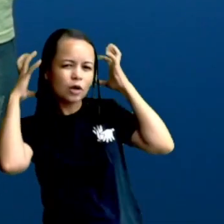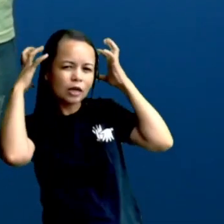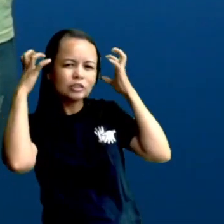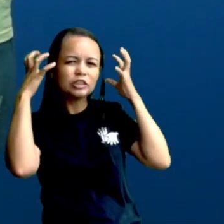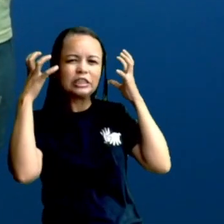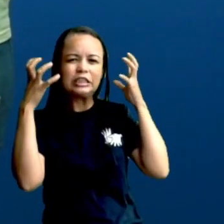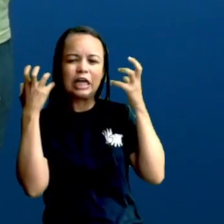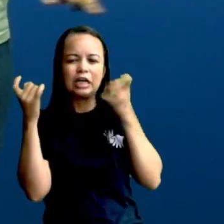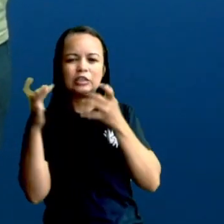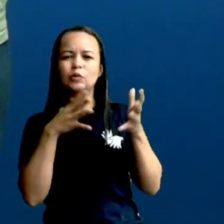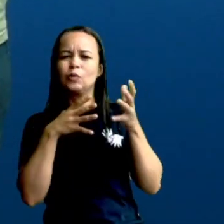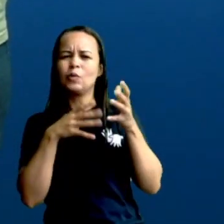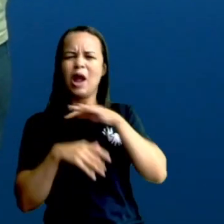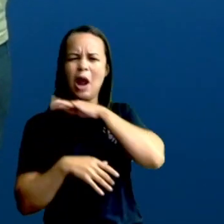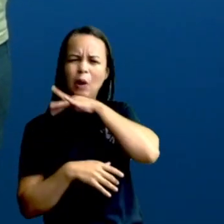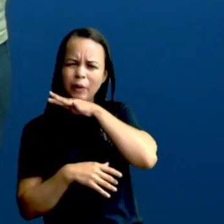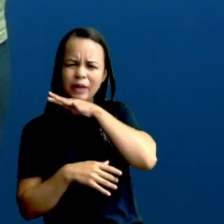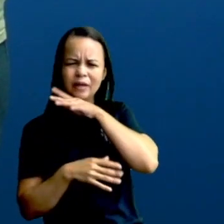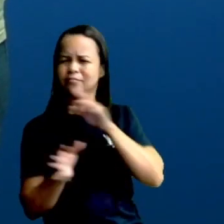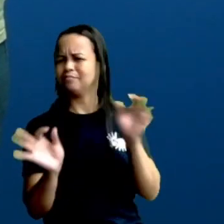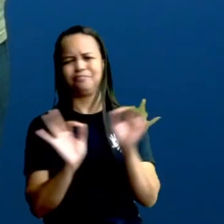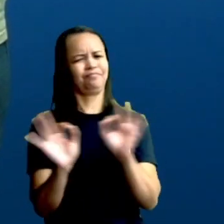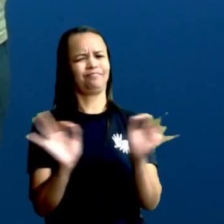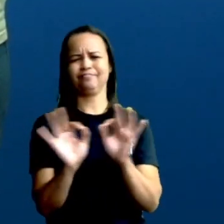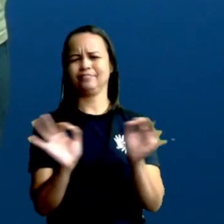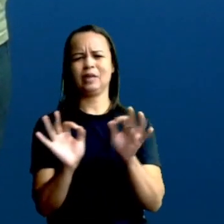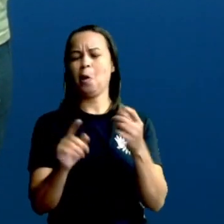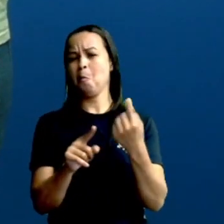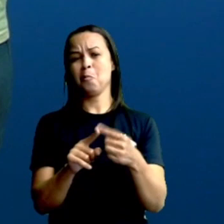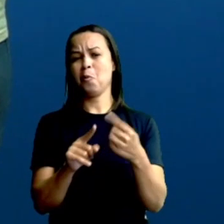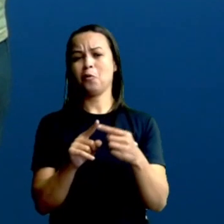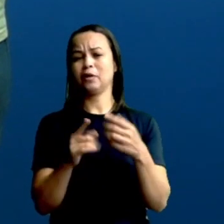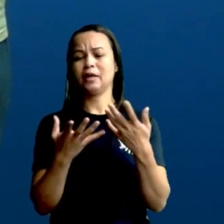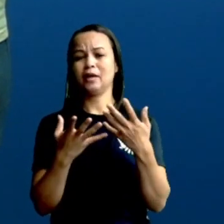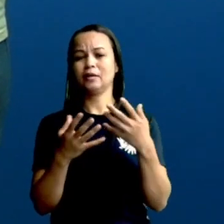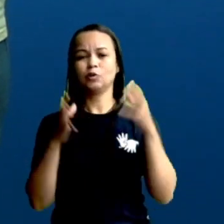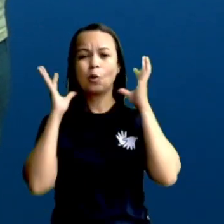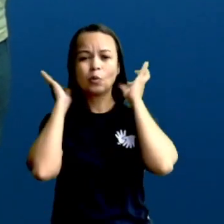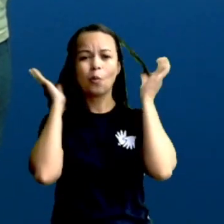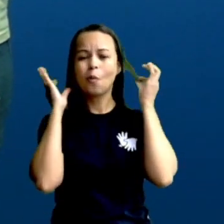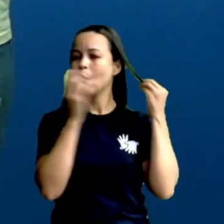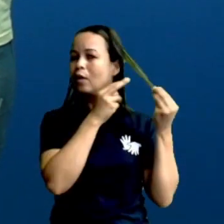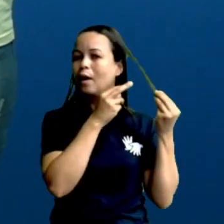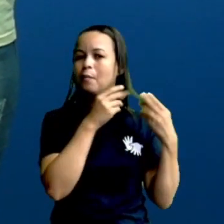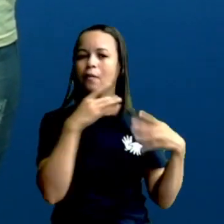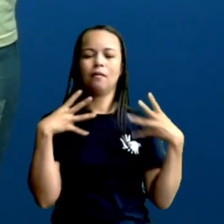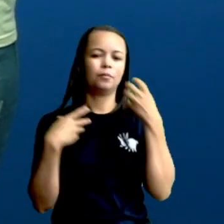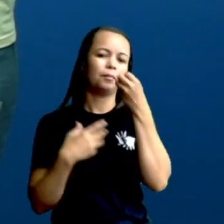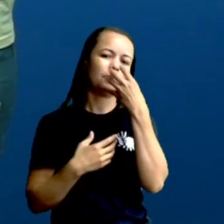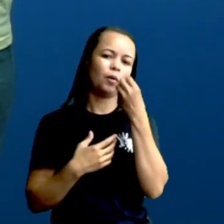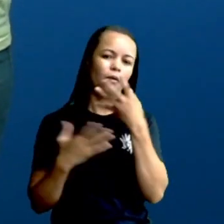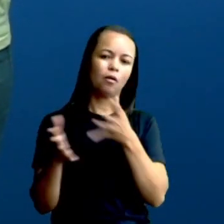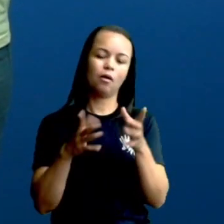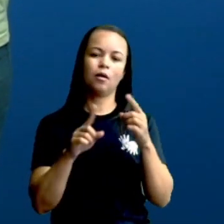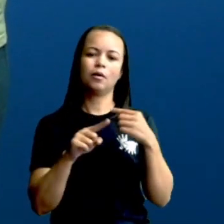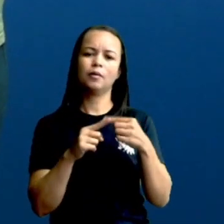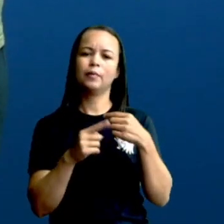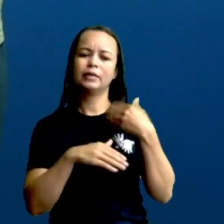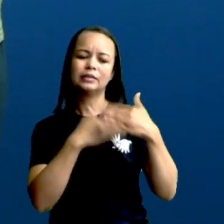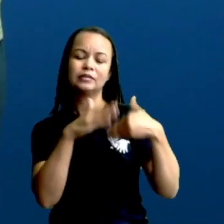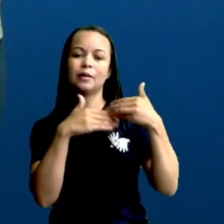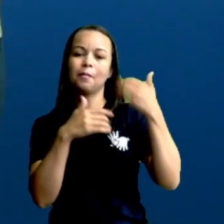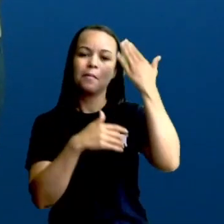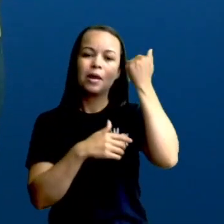crespo, diz que o cabelo é ruim, mas não é ruim não, sabe por quê? Todo cabelo é bom. porque a gente precisa saber qual a função